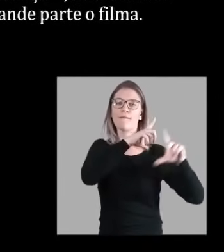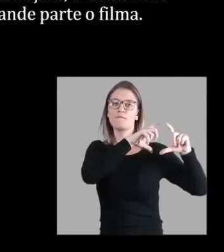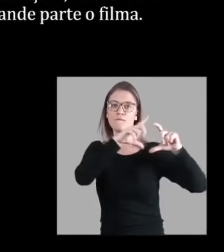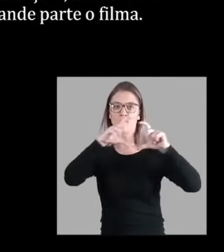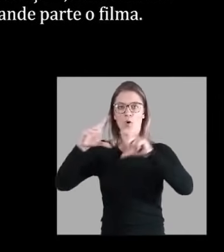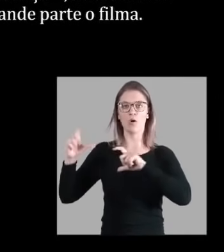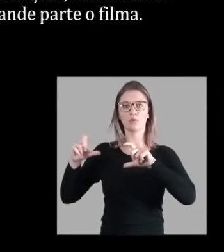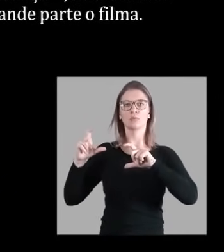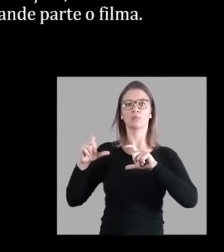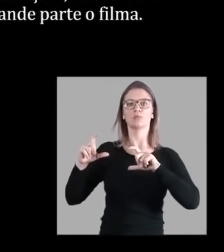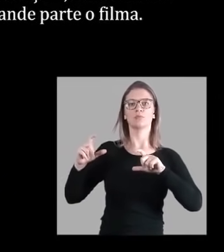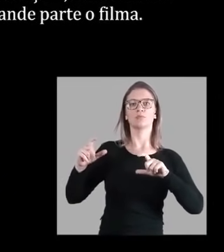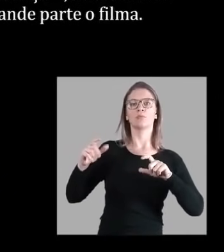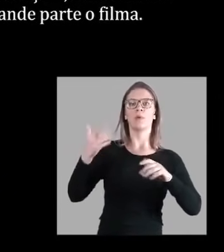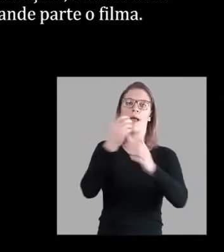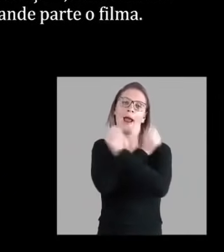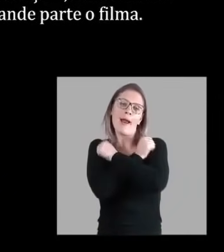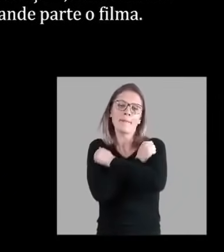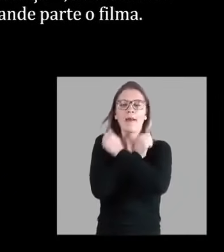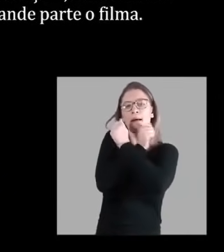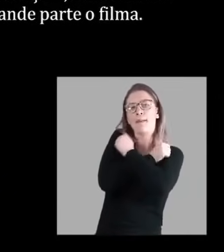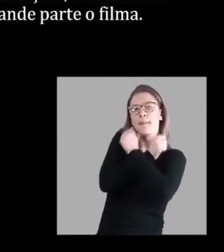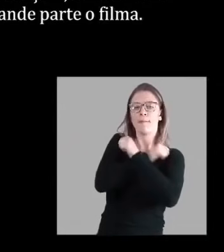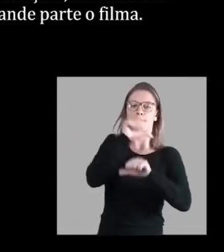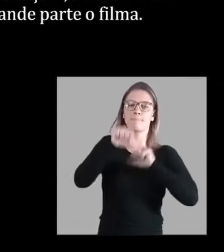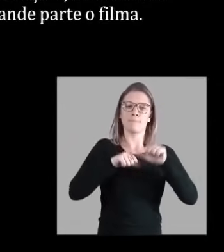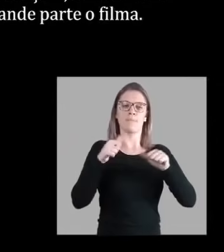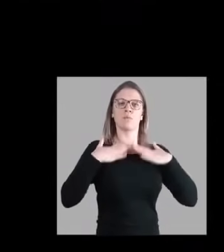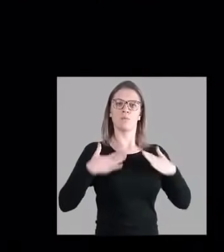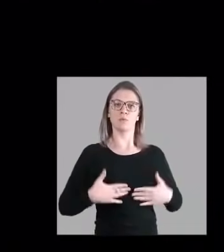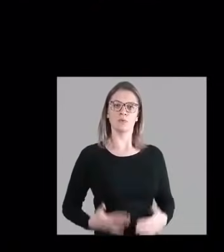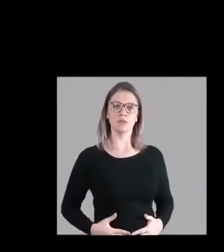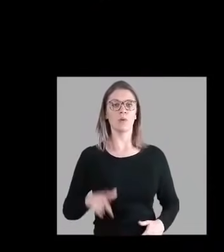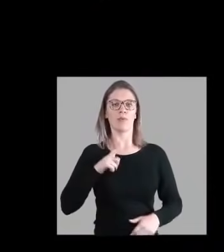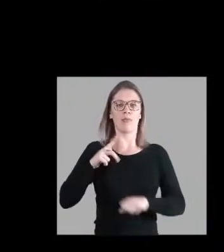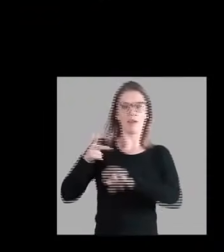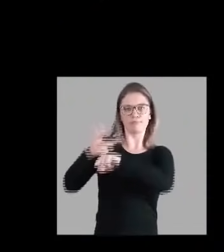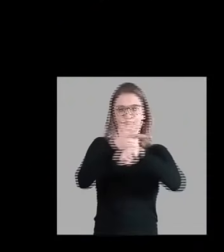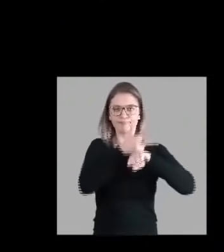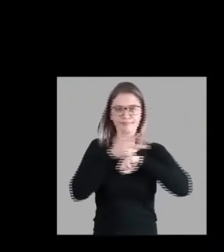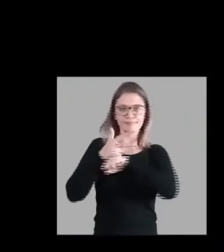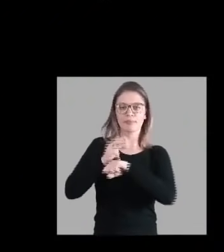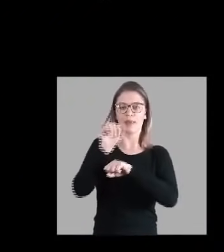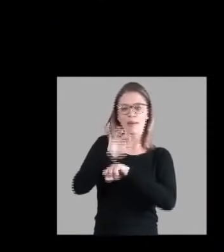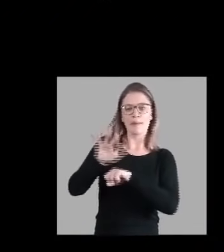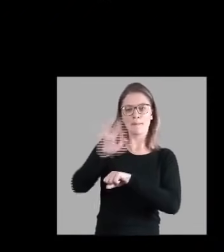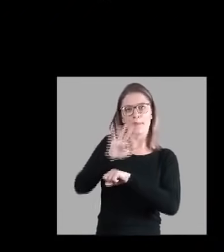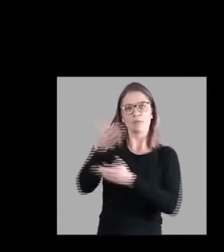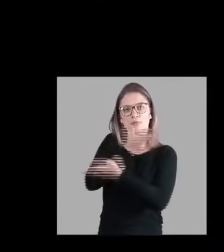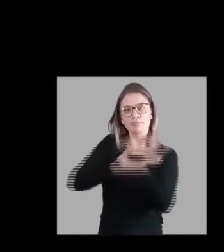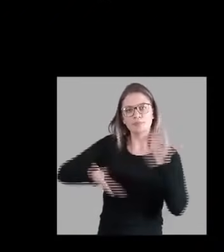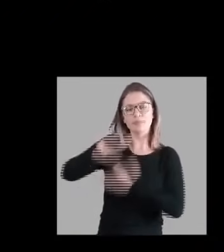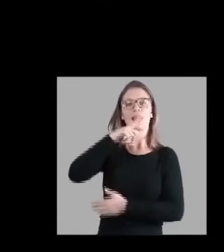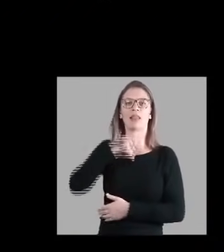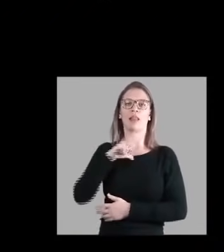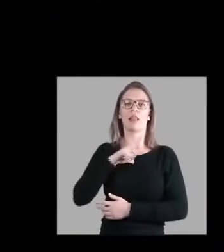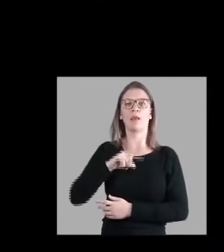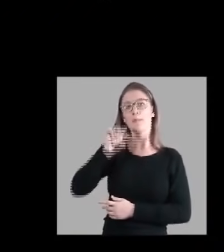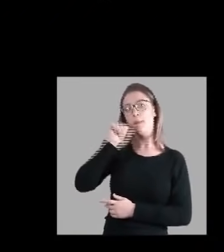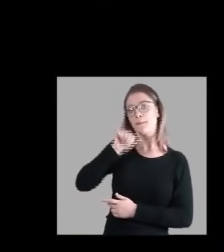participantes o abraçam, mudam de posição e grande parte do público está filmando. Nas imagens de interação, nós vemos uma